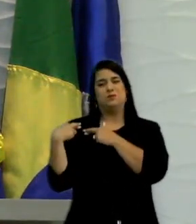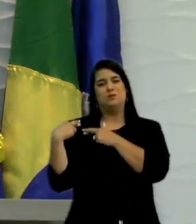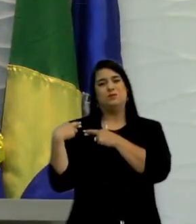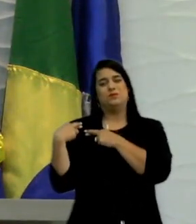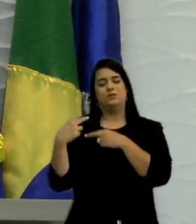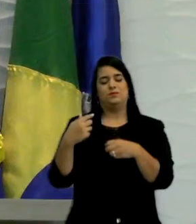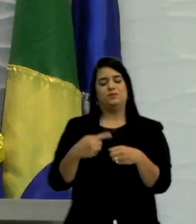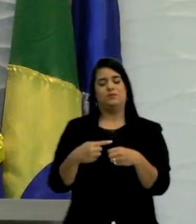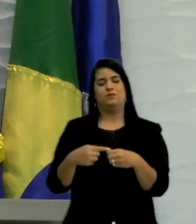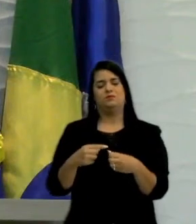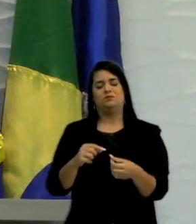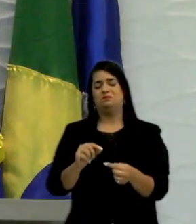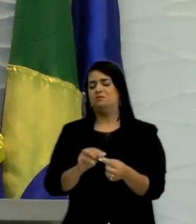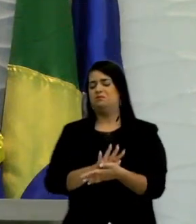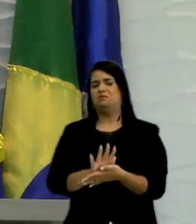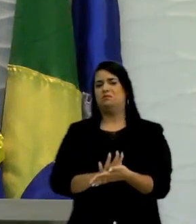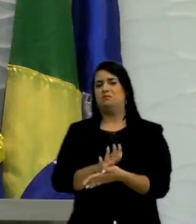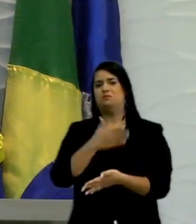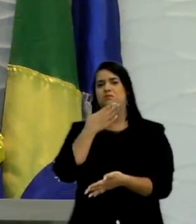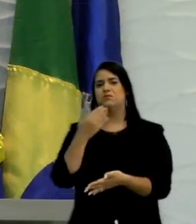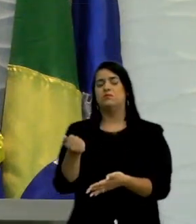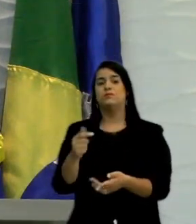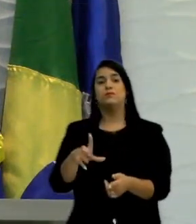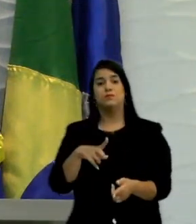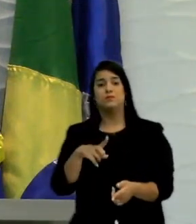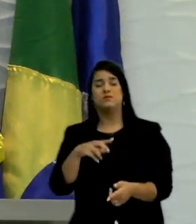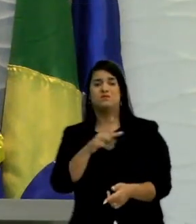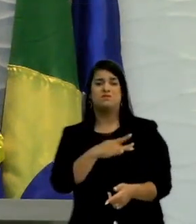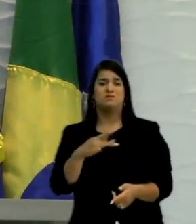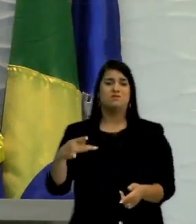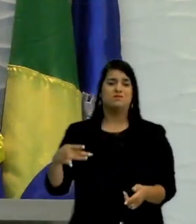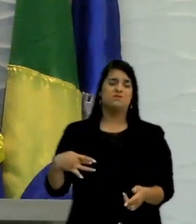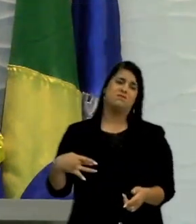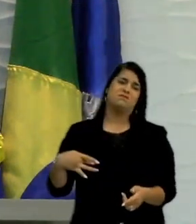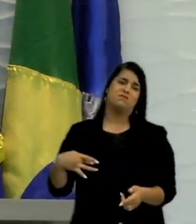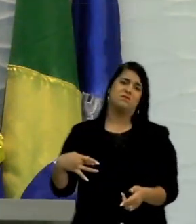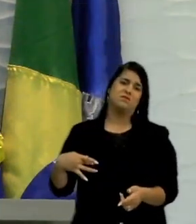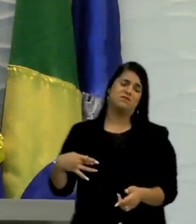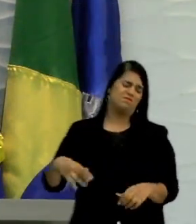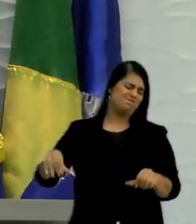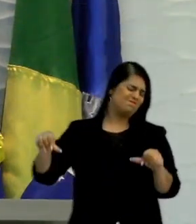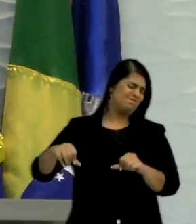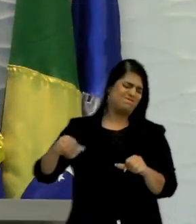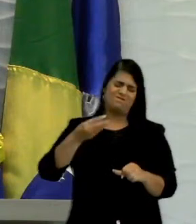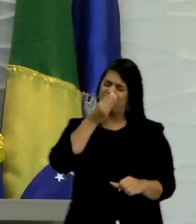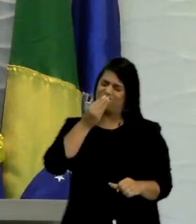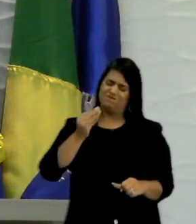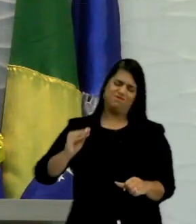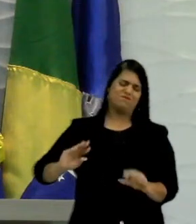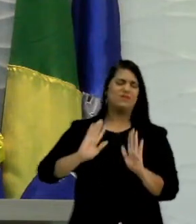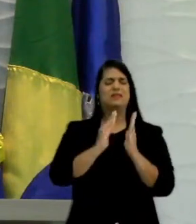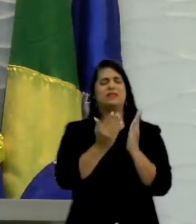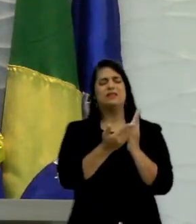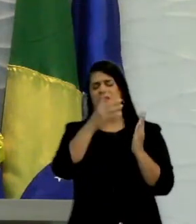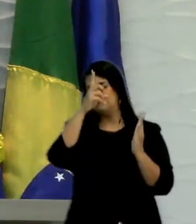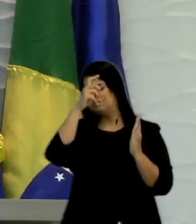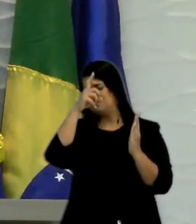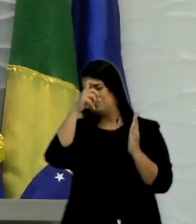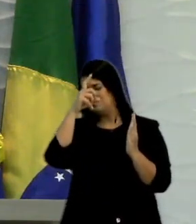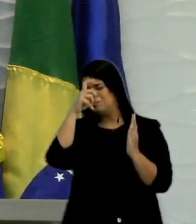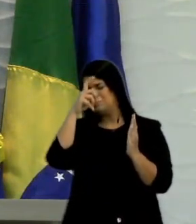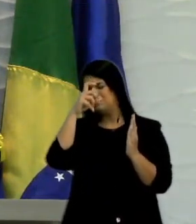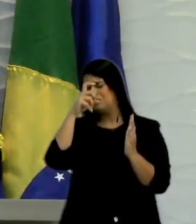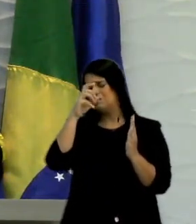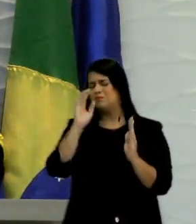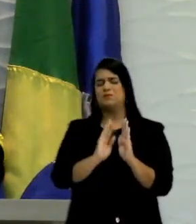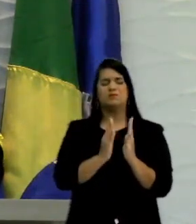isso. Temos aí a saúde totalmente um descaso. É fechando hospital, fechando leito de UTI.